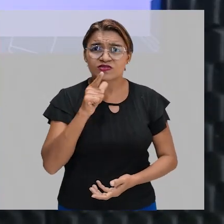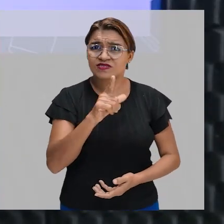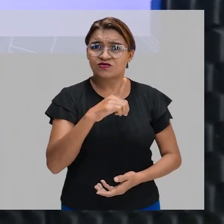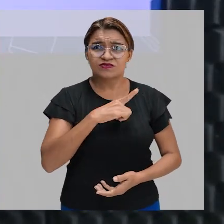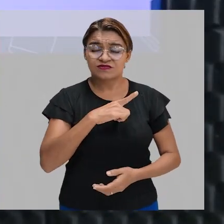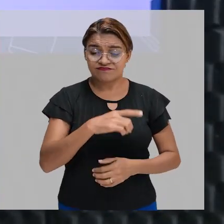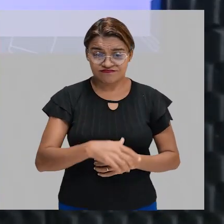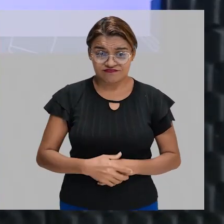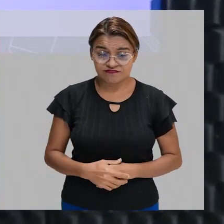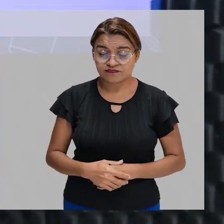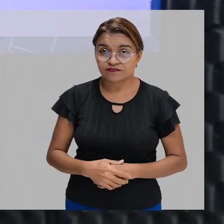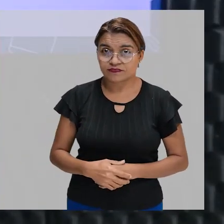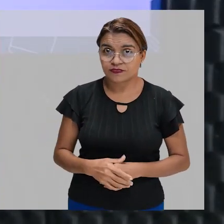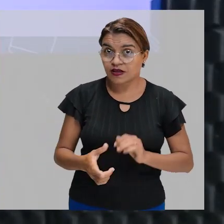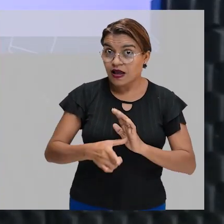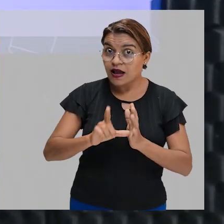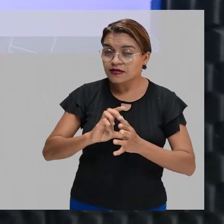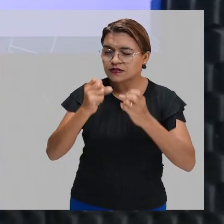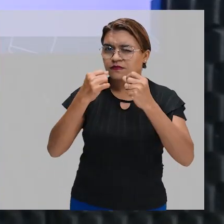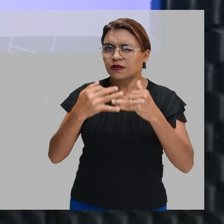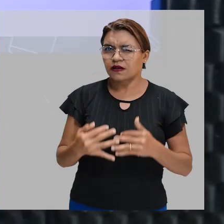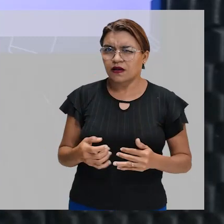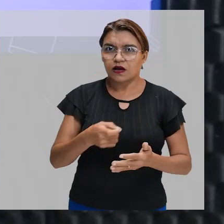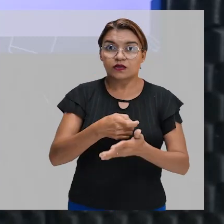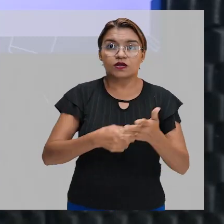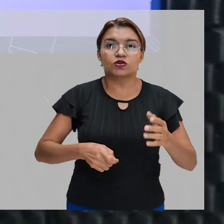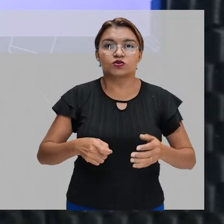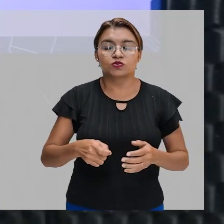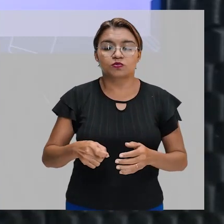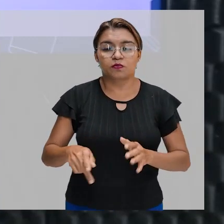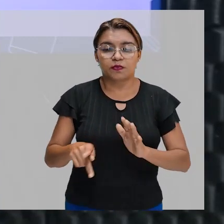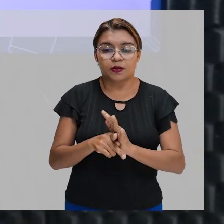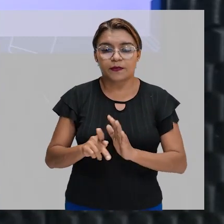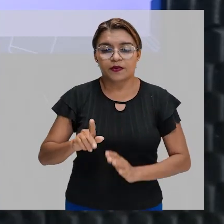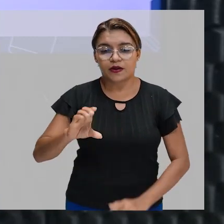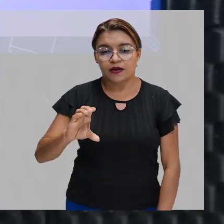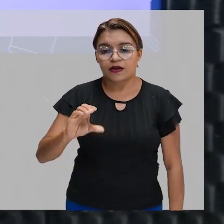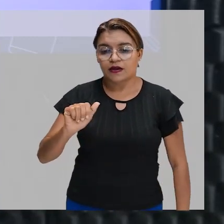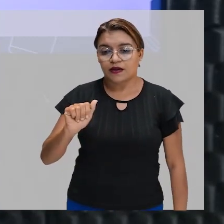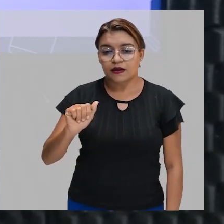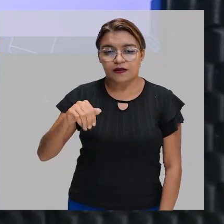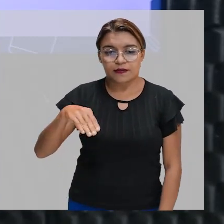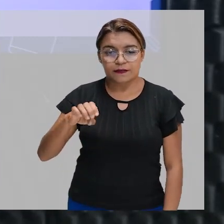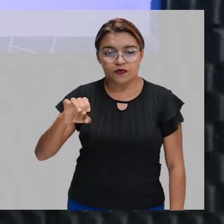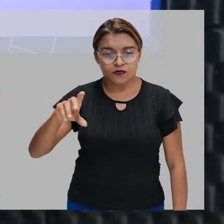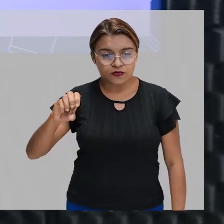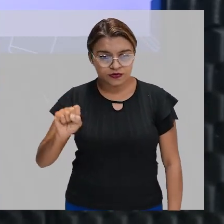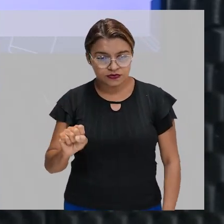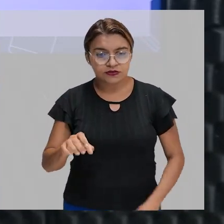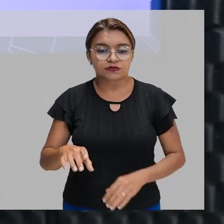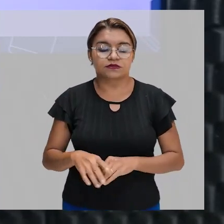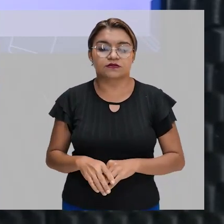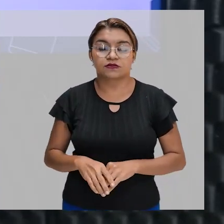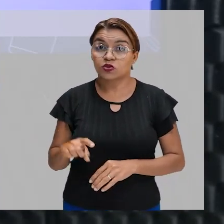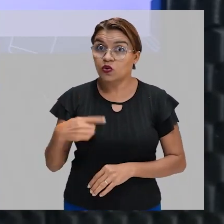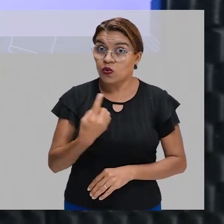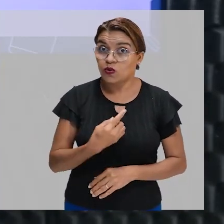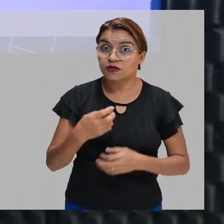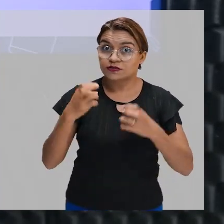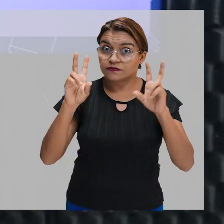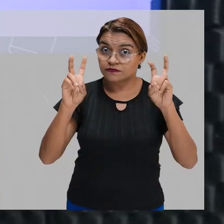de mais nada esse texto aqui é do Camões tá lembrando aqui nós estamos falando de romantismo